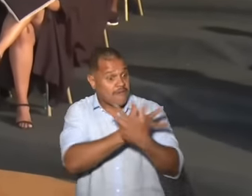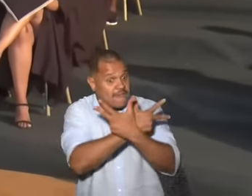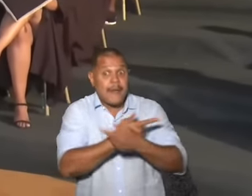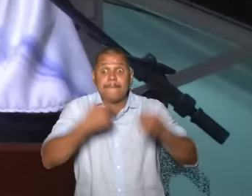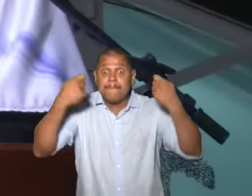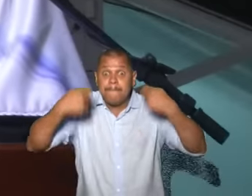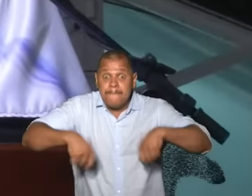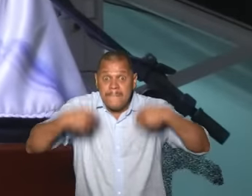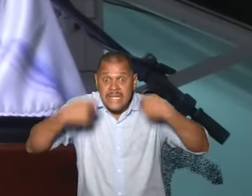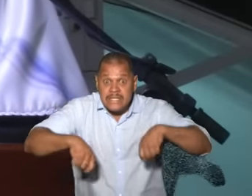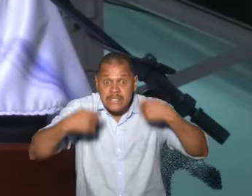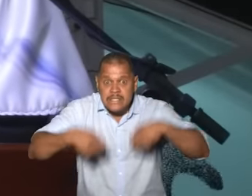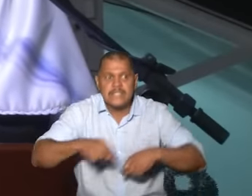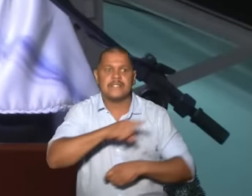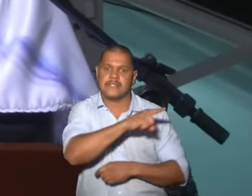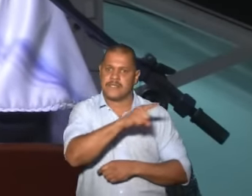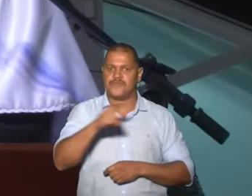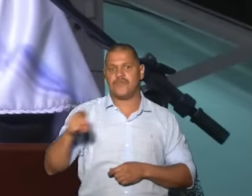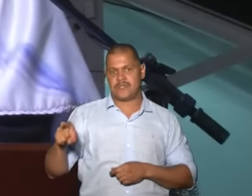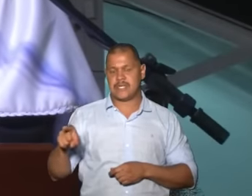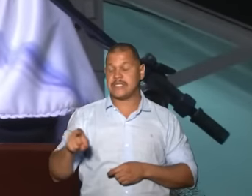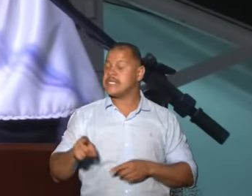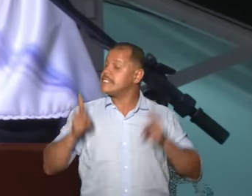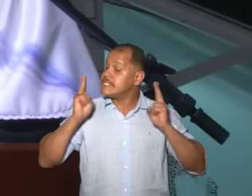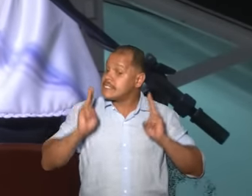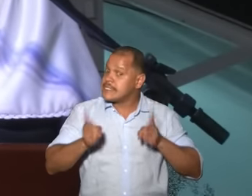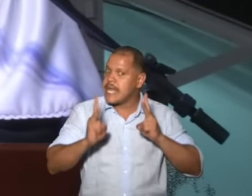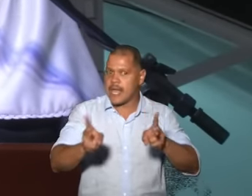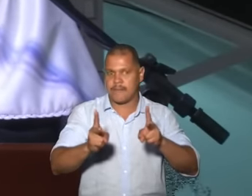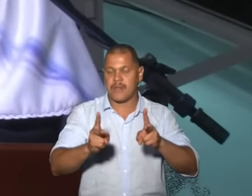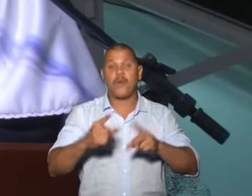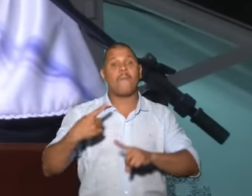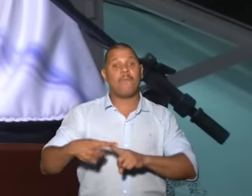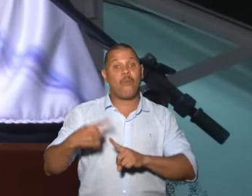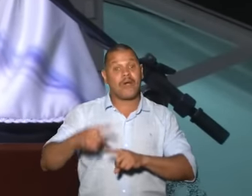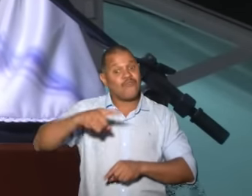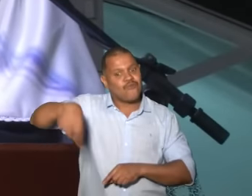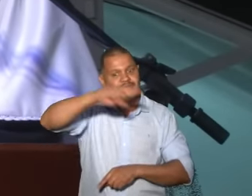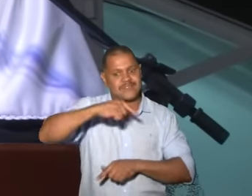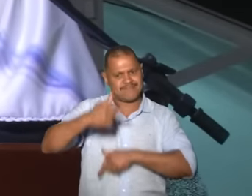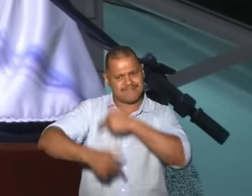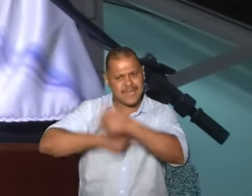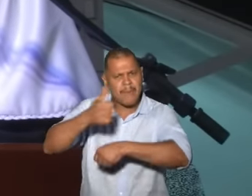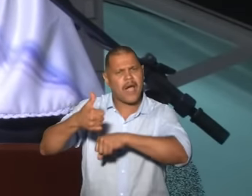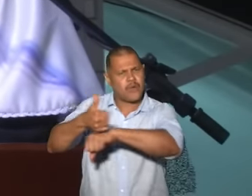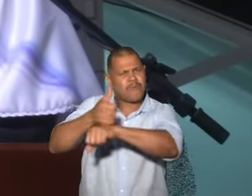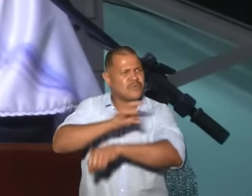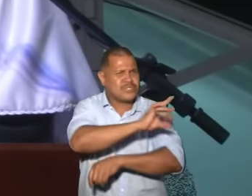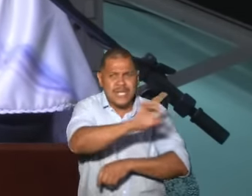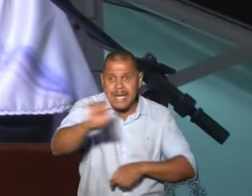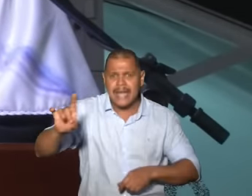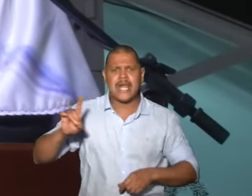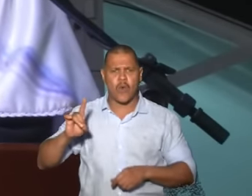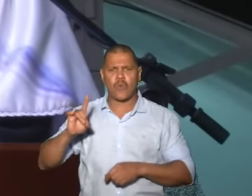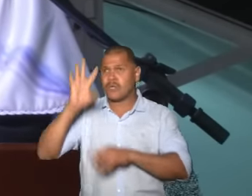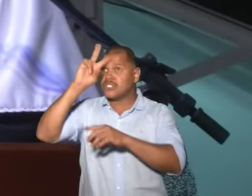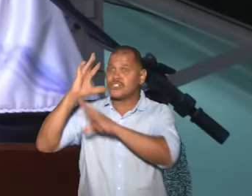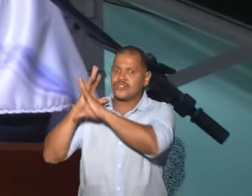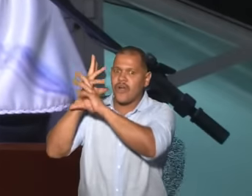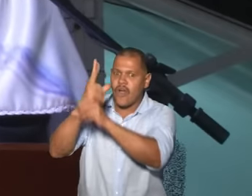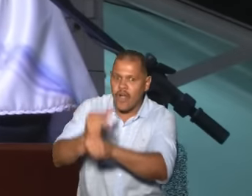vocês, sempre precisará, pois são as ações de vocês, as trajetórias, as